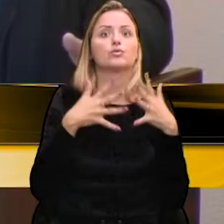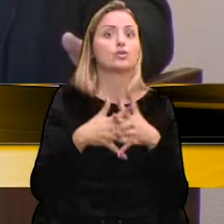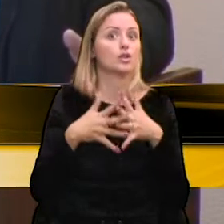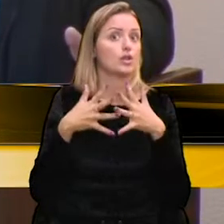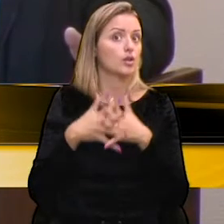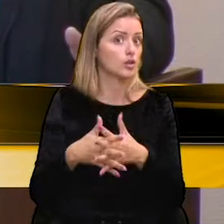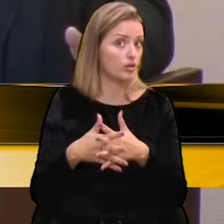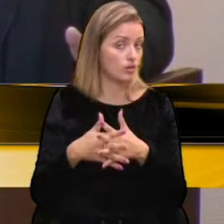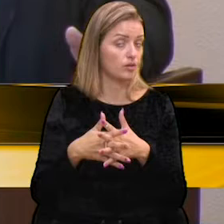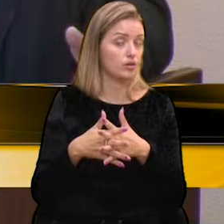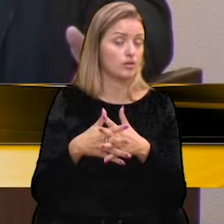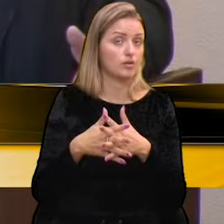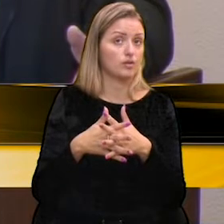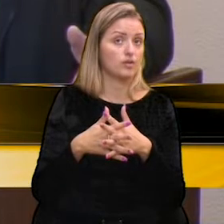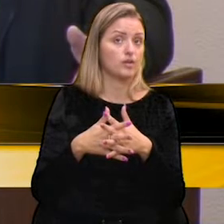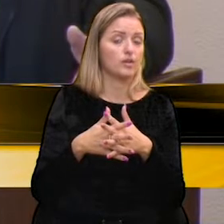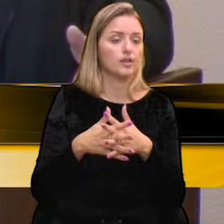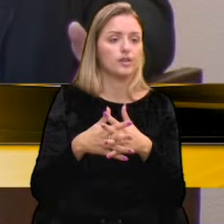conflitantes,